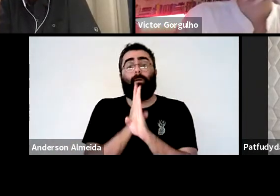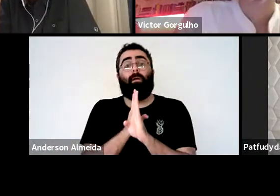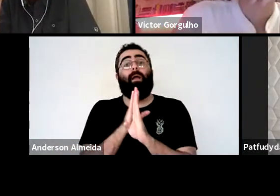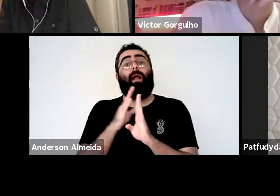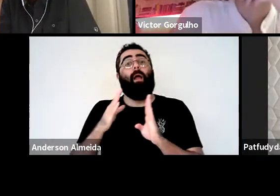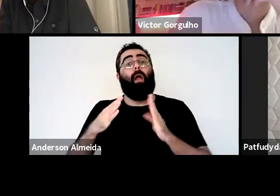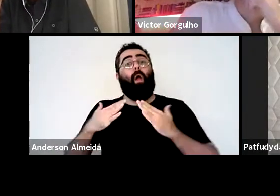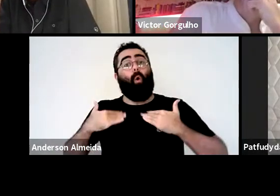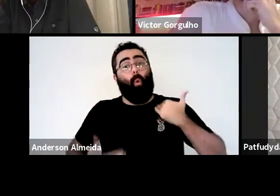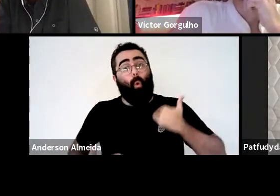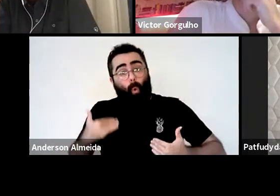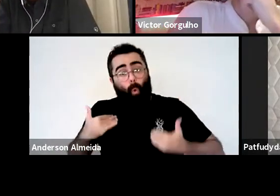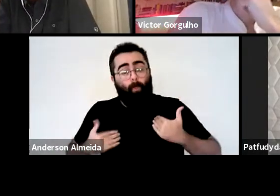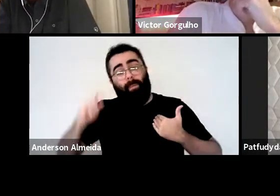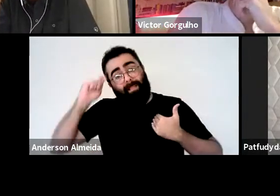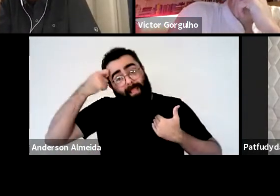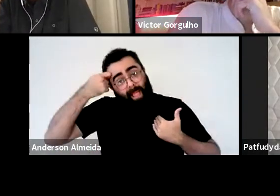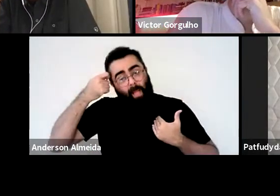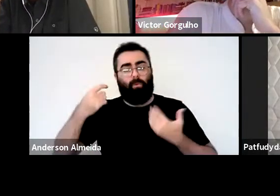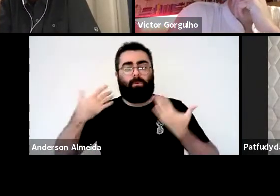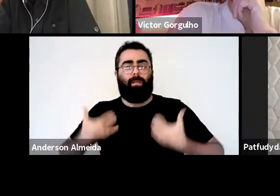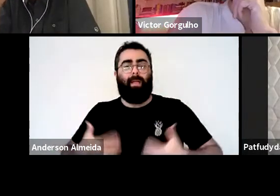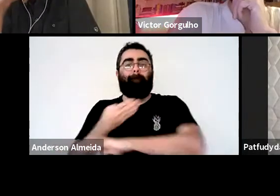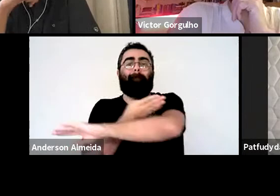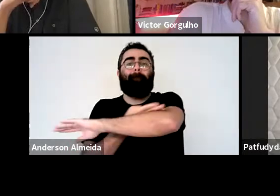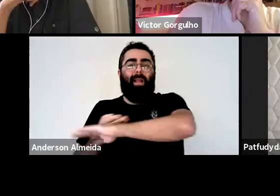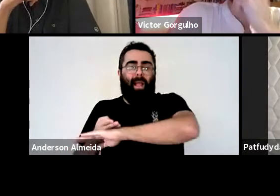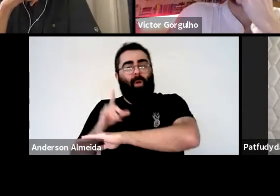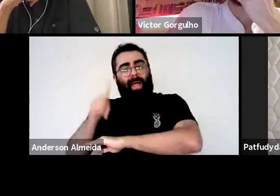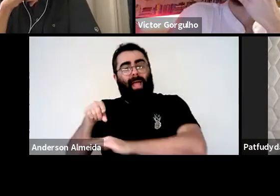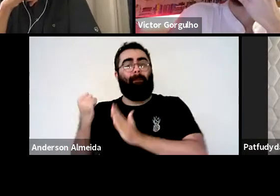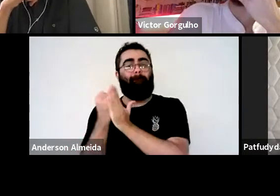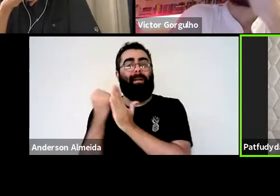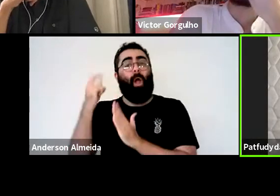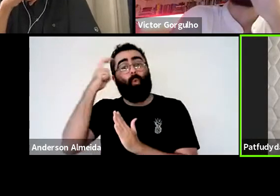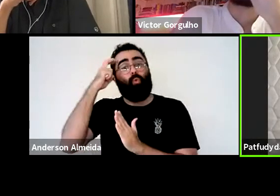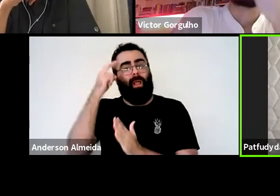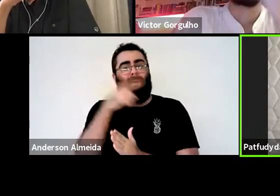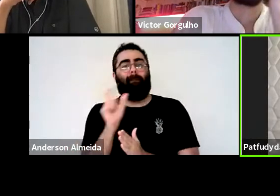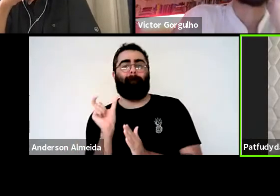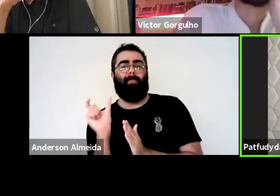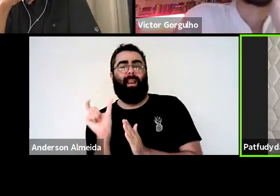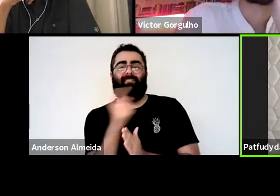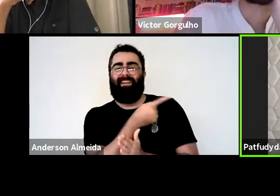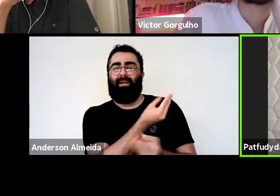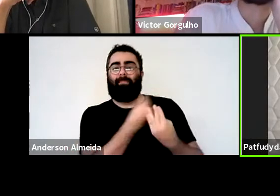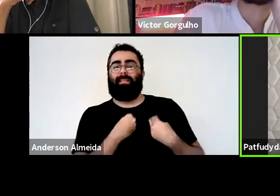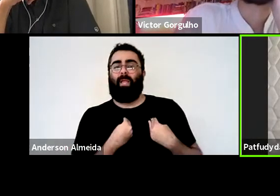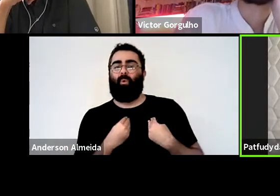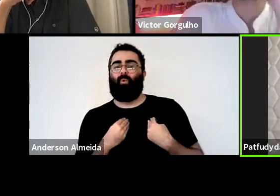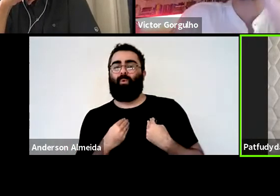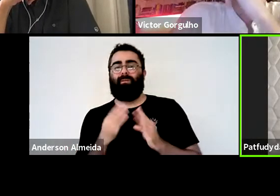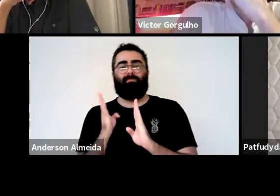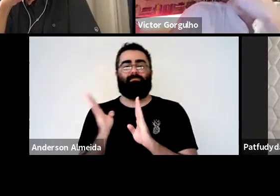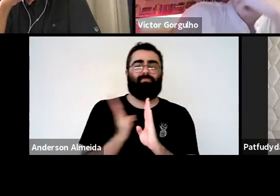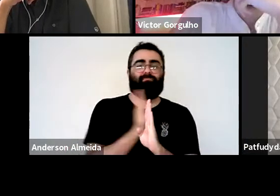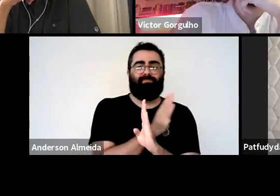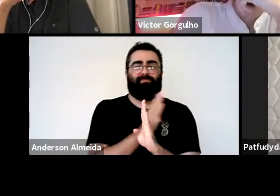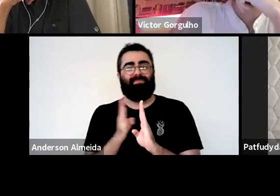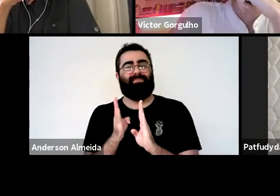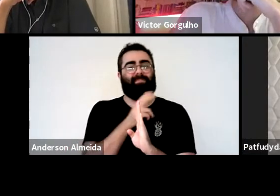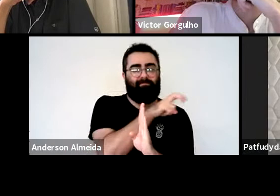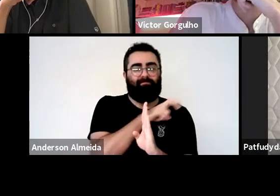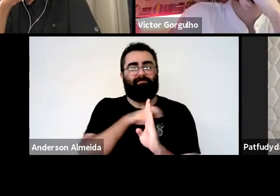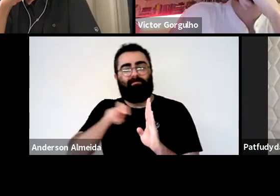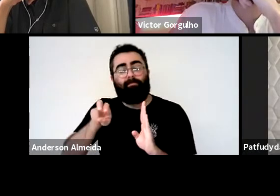negro marcado pelo cultural, essa palavra que ela deu. Uhum. Mas quando a gente fez o repertório,